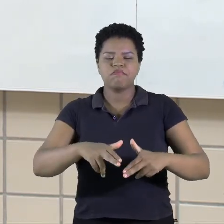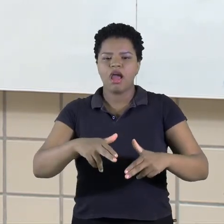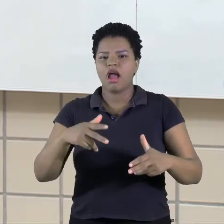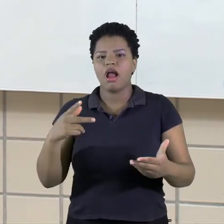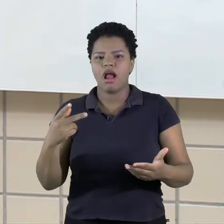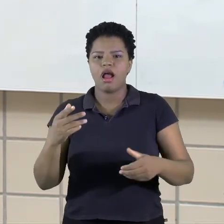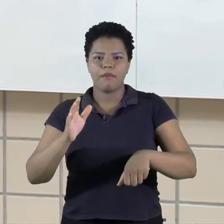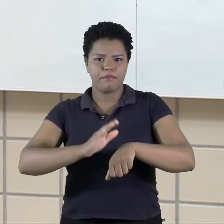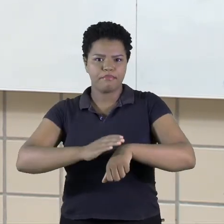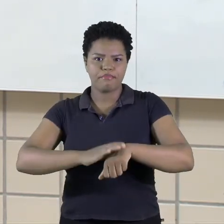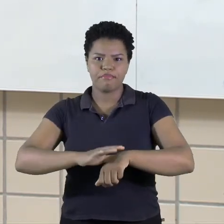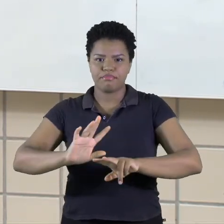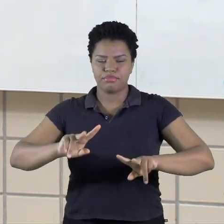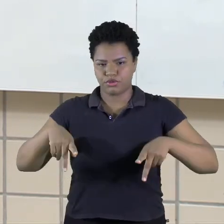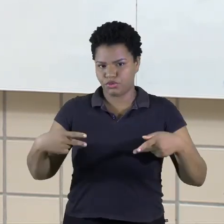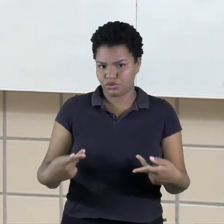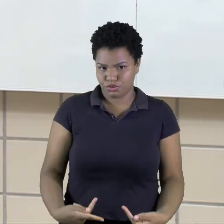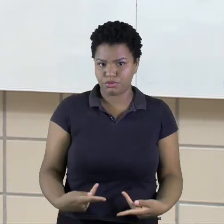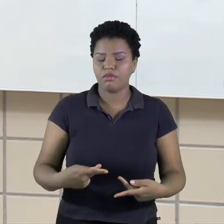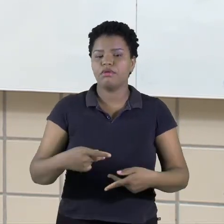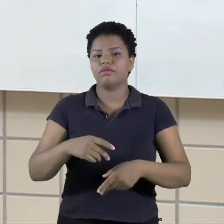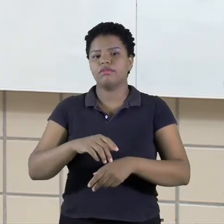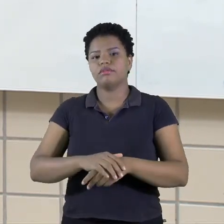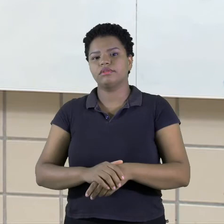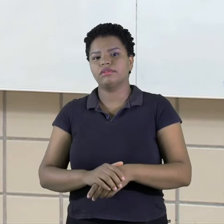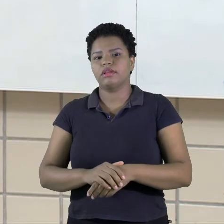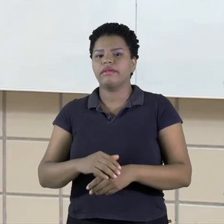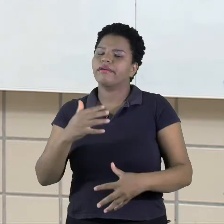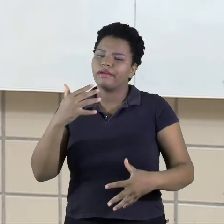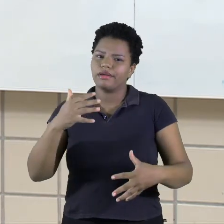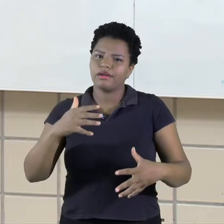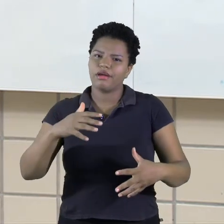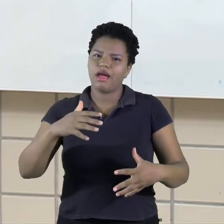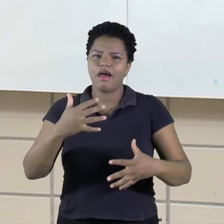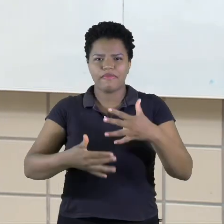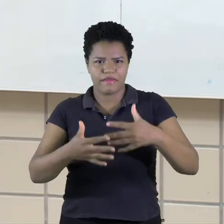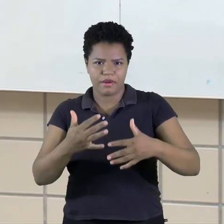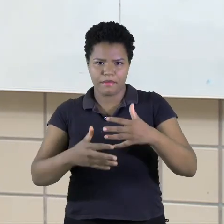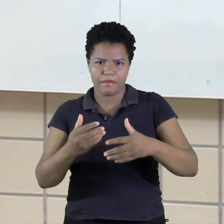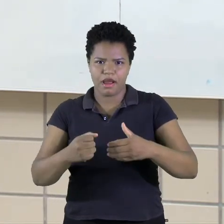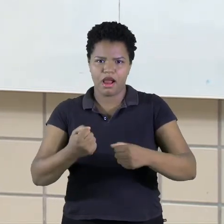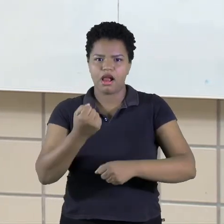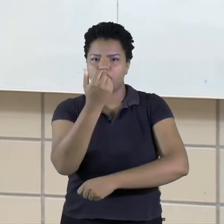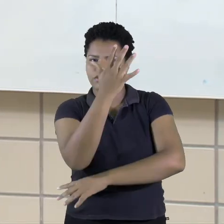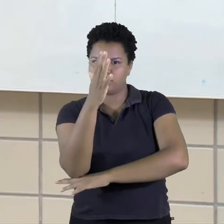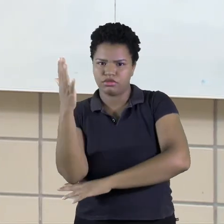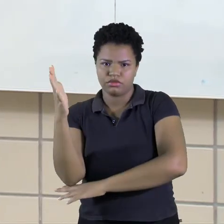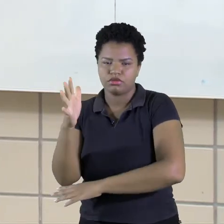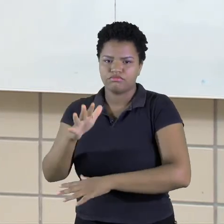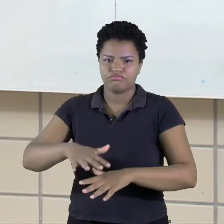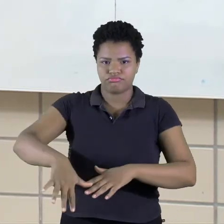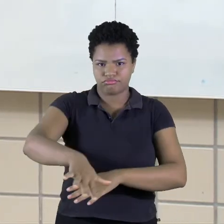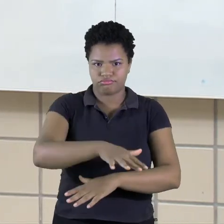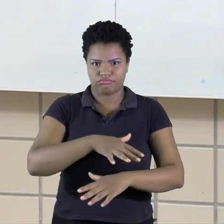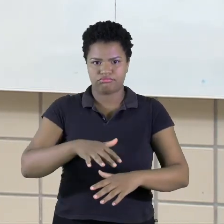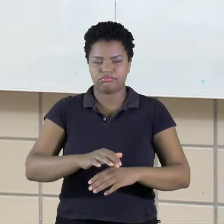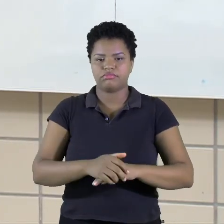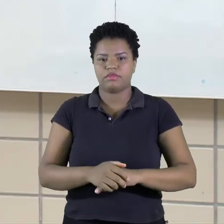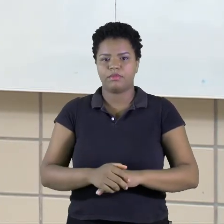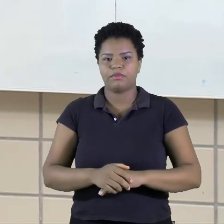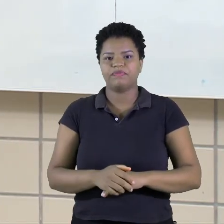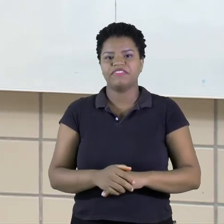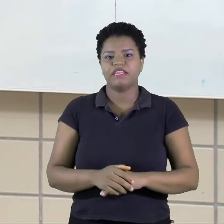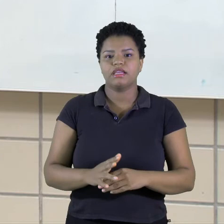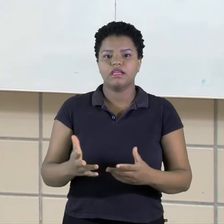isso altera no convívio ali da natureza com os animais. Espero que vocês tenham gostado. O conteúdo de hoje está